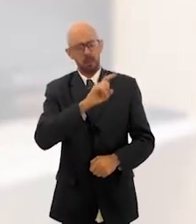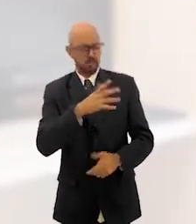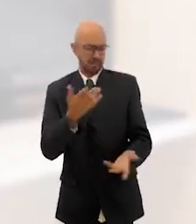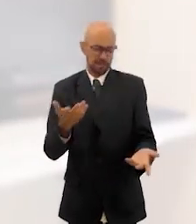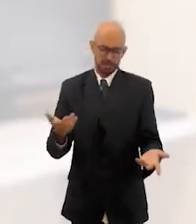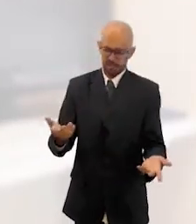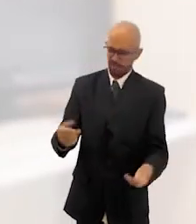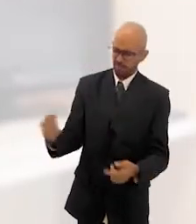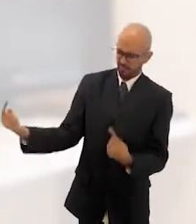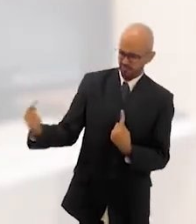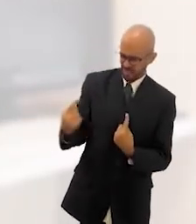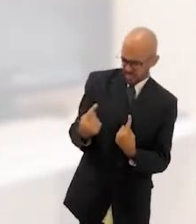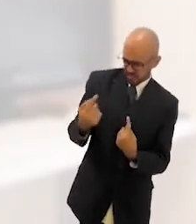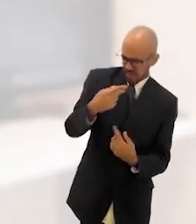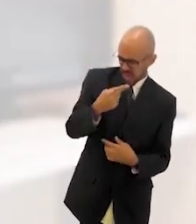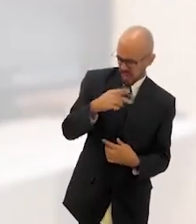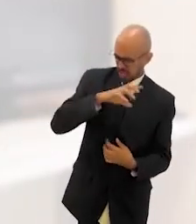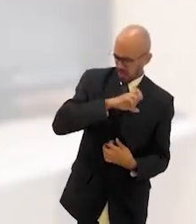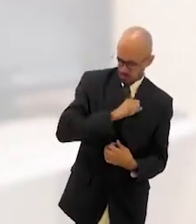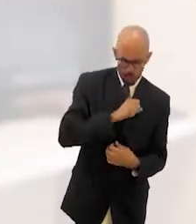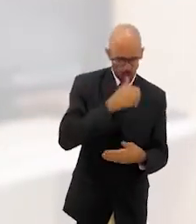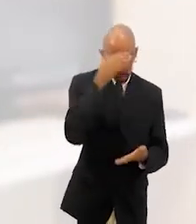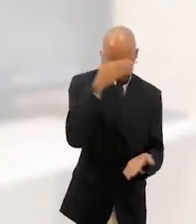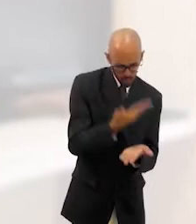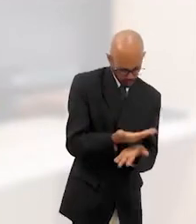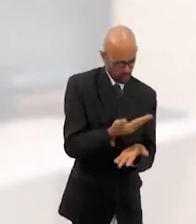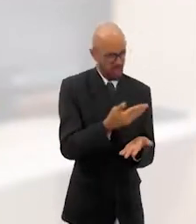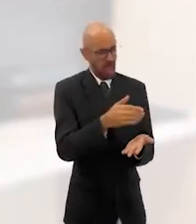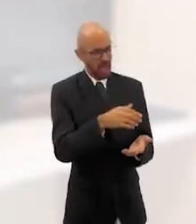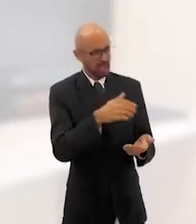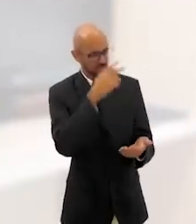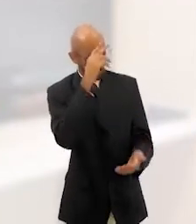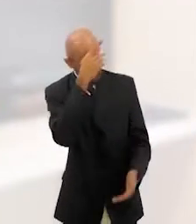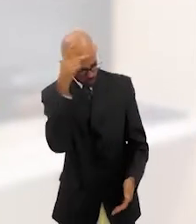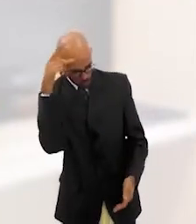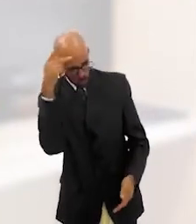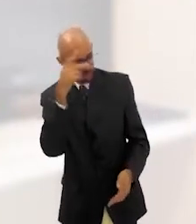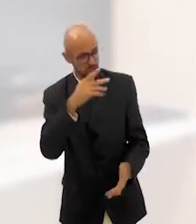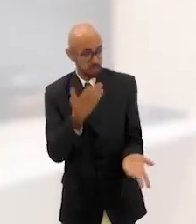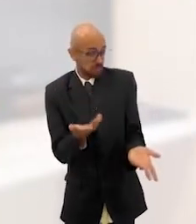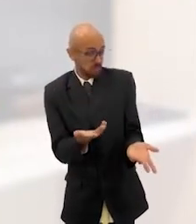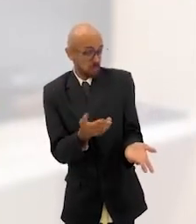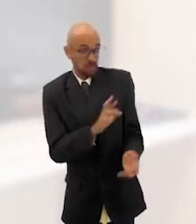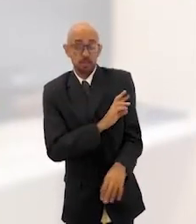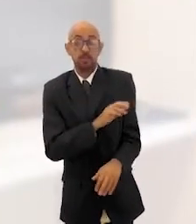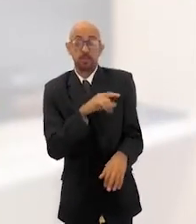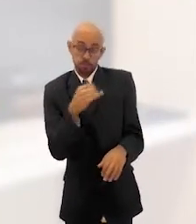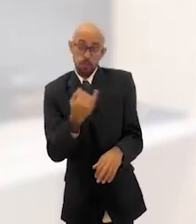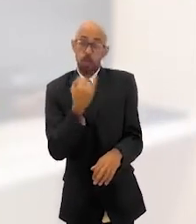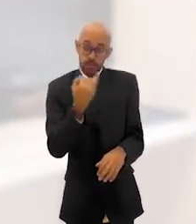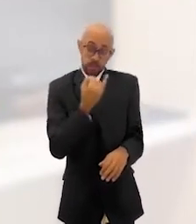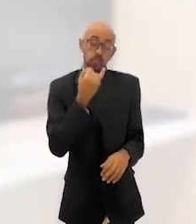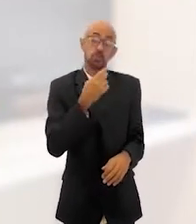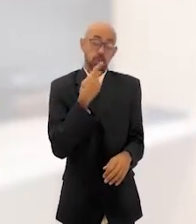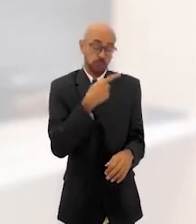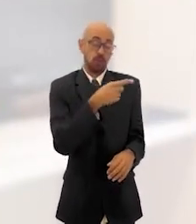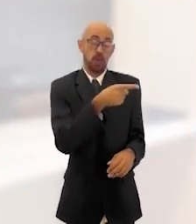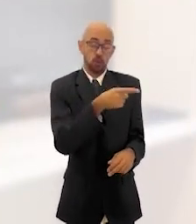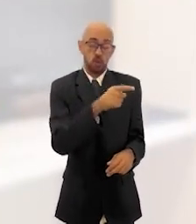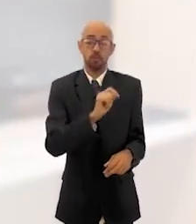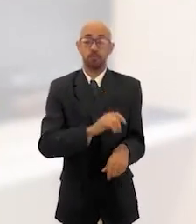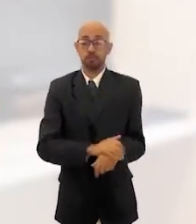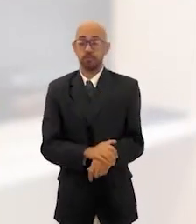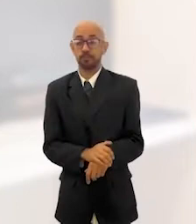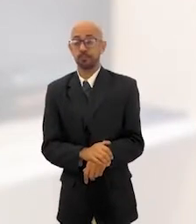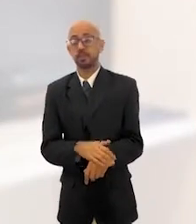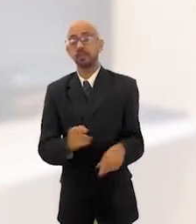de amor, ah, lá vem ela falando de confiar na humanidade, ah, lá vem ela de não sei o quê. Então, assim, muito importante você falar sobre